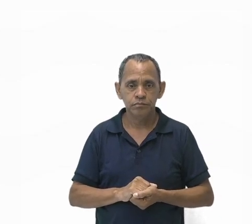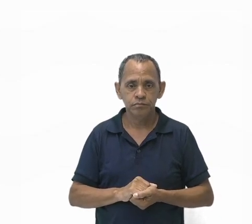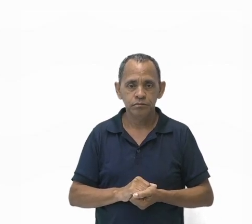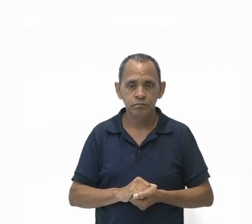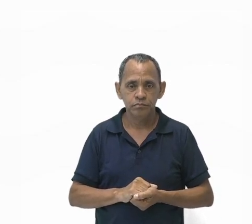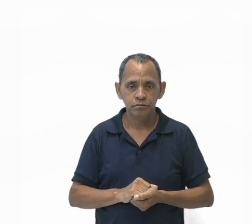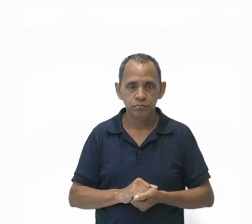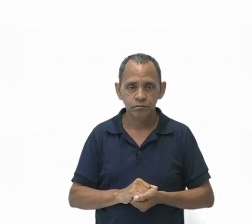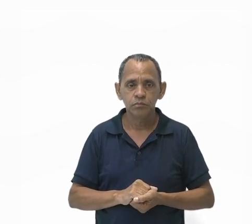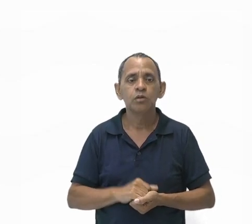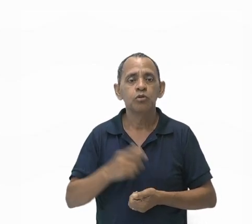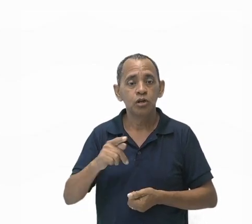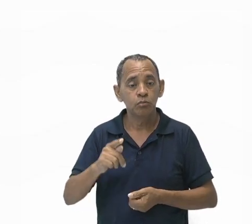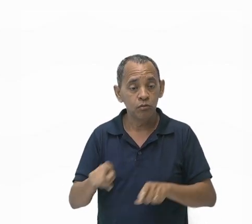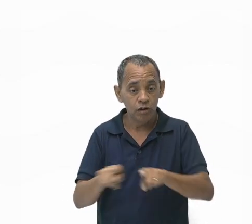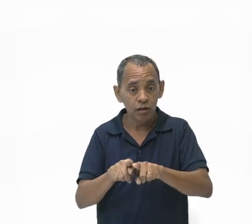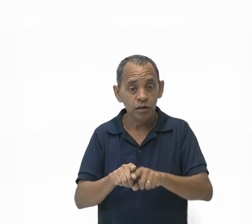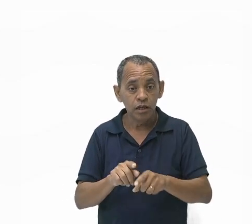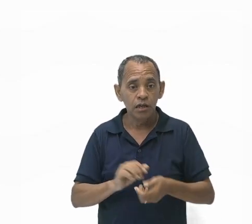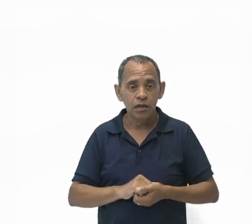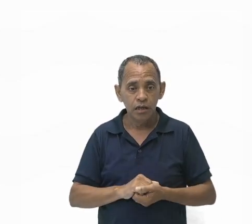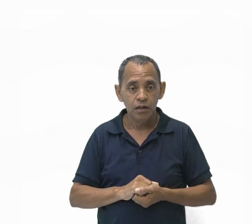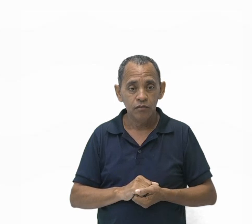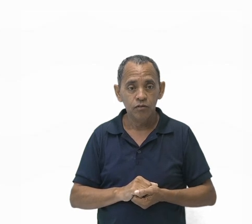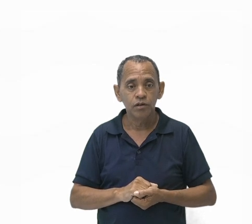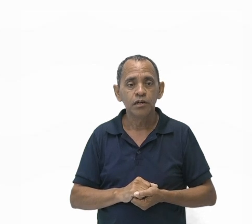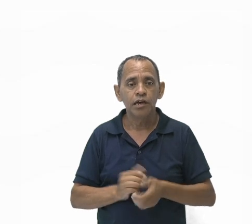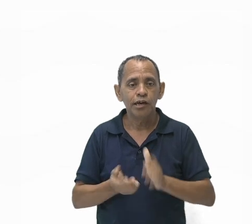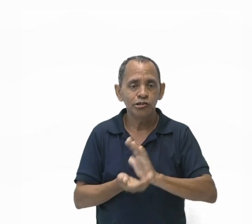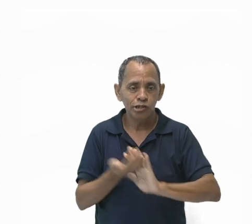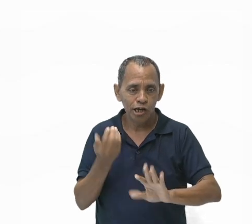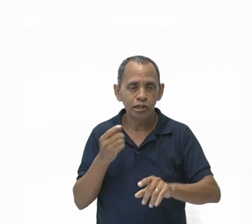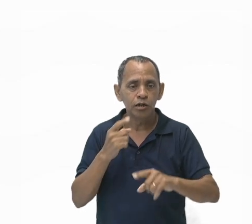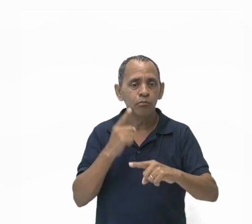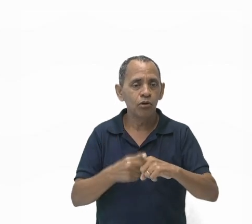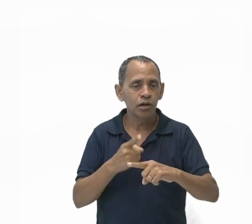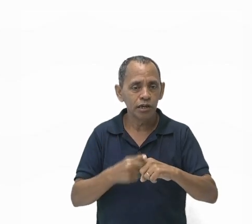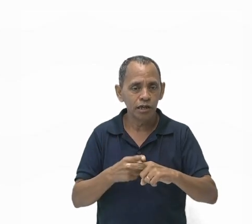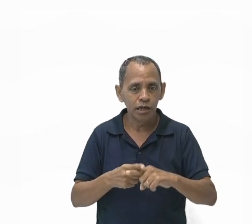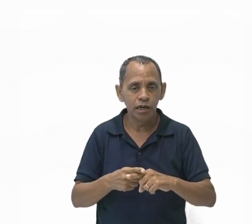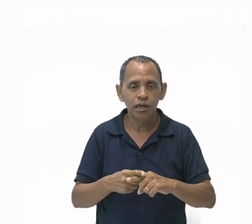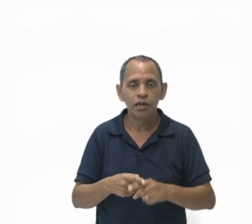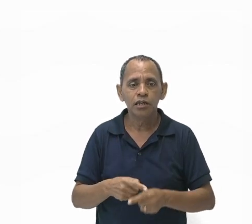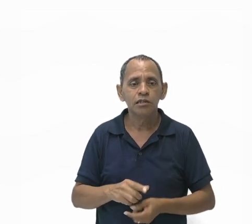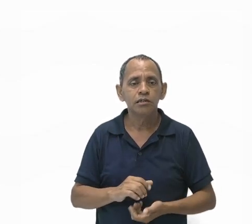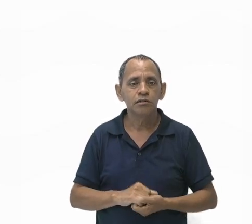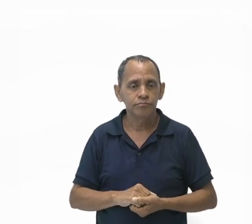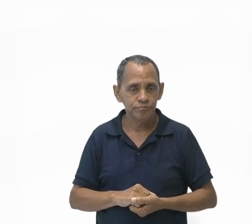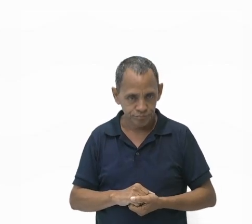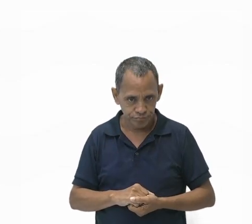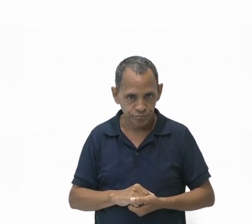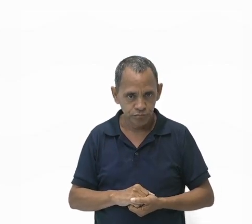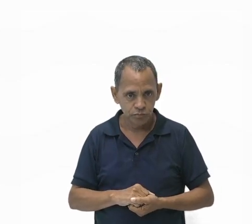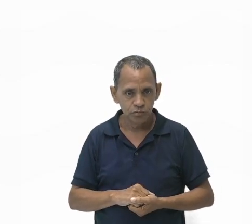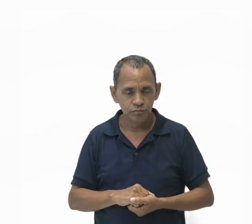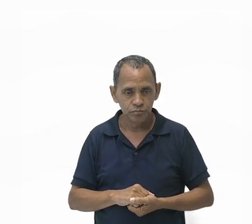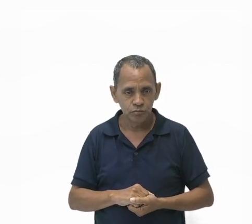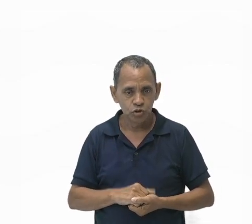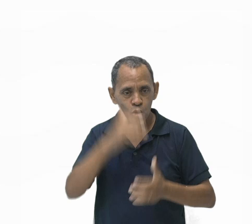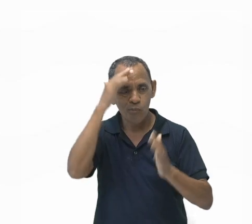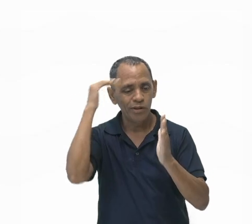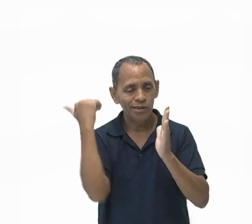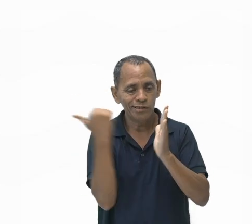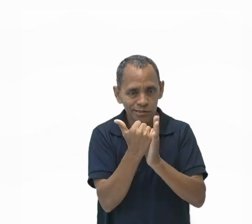país, ela foi suspensa, tá? E porque deixou de cumprir ali as obrigações assumidas na assinatura do protocolo